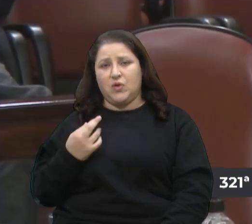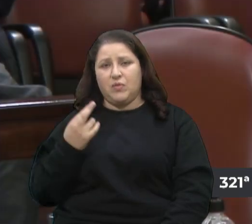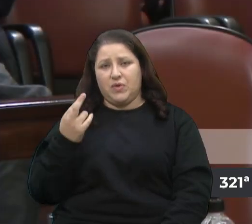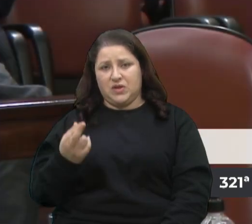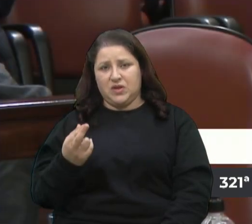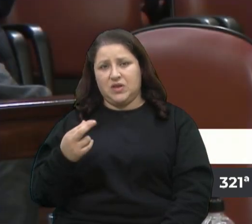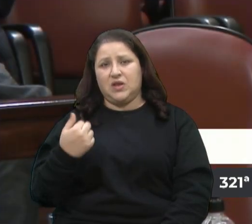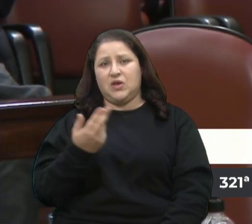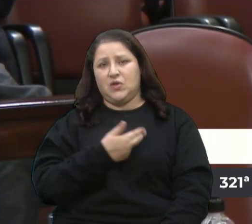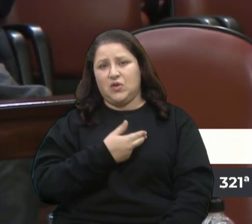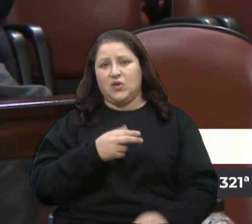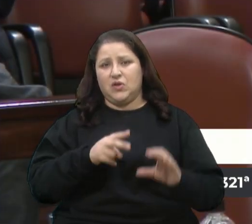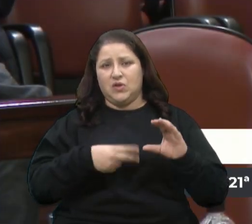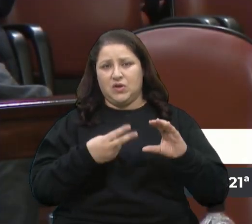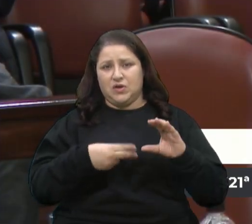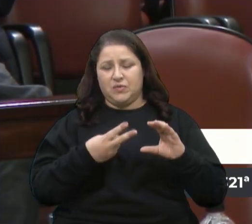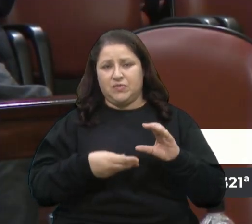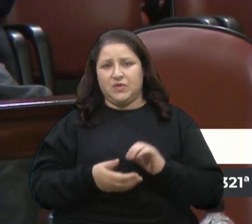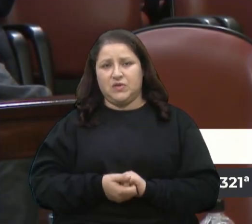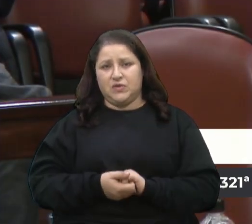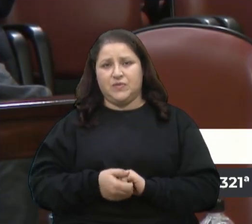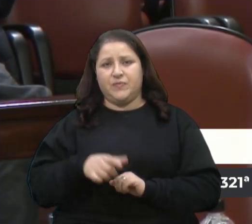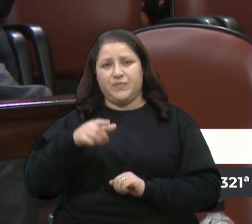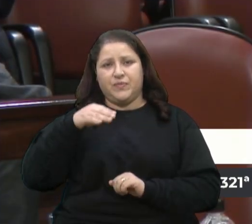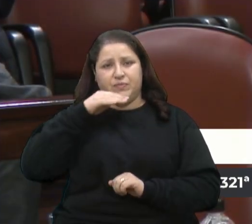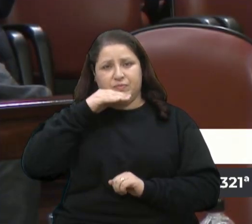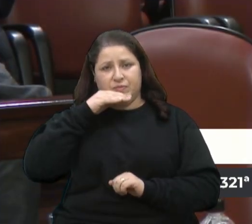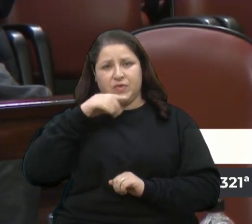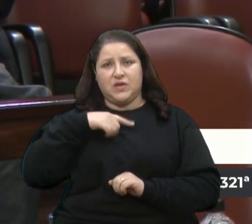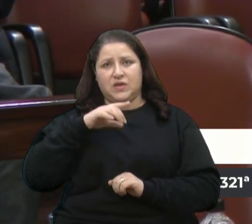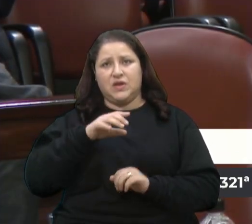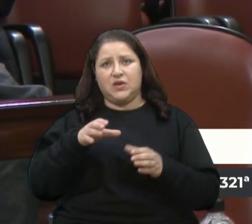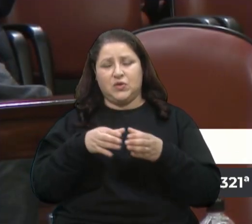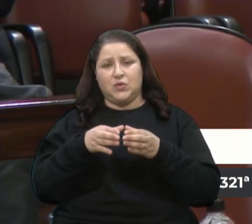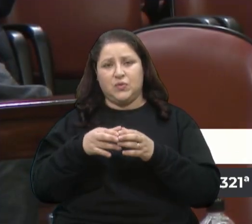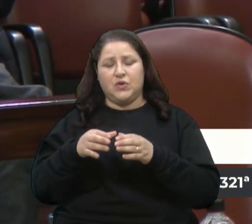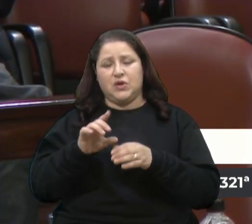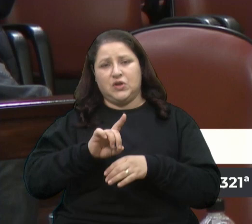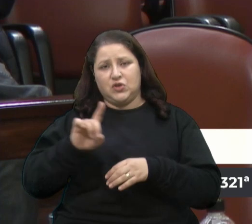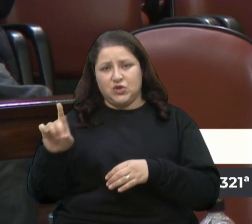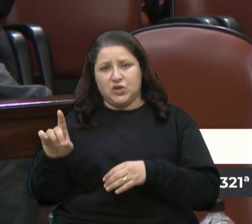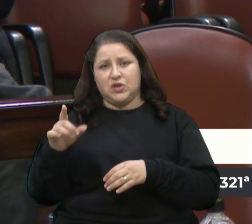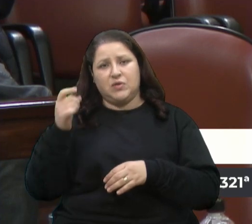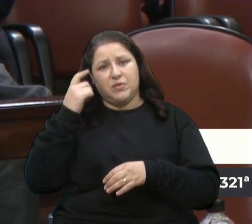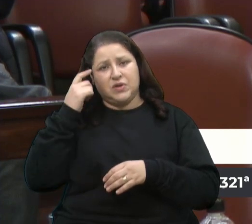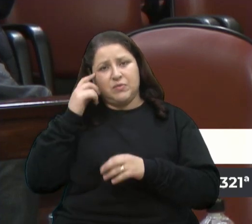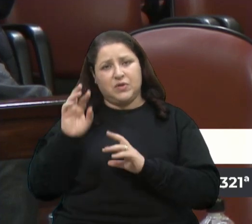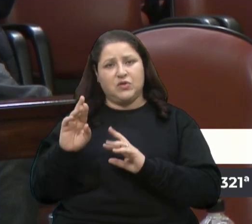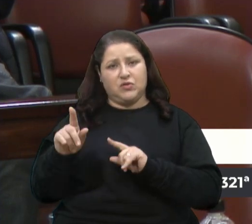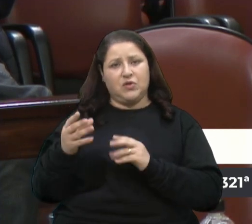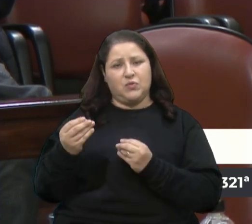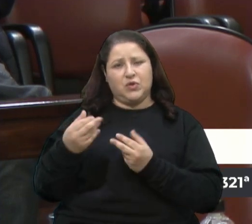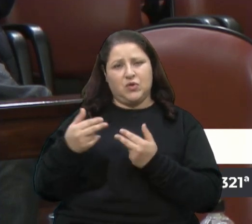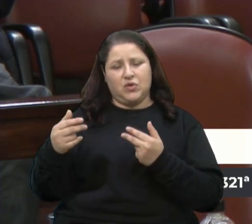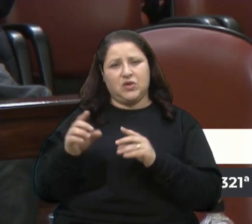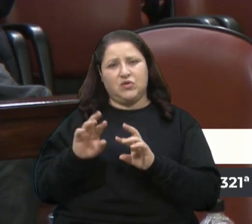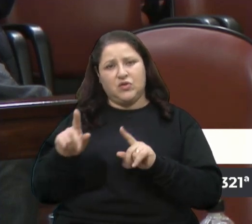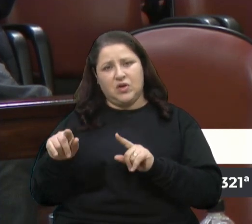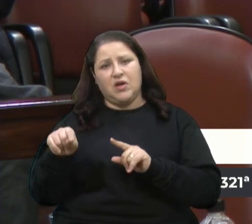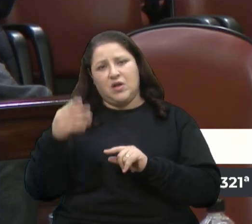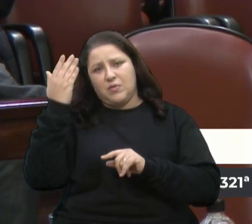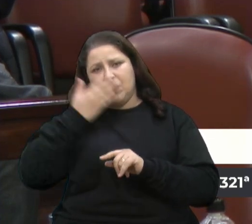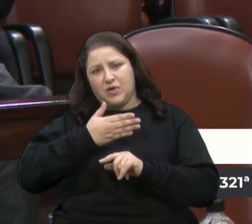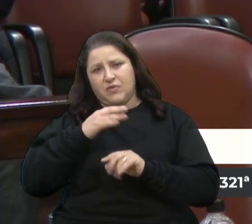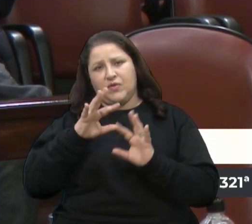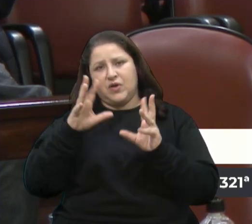vereador Bortoluz, que por mais de direita que seja, que tem um pensamento, né, contraditório ao meu em muitas coisas, está aqui para comprovar tudo o